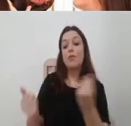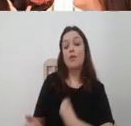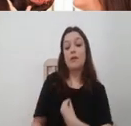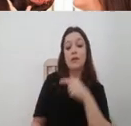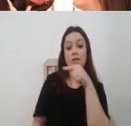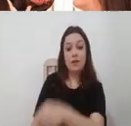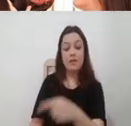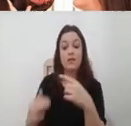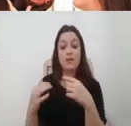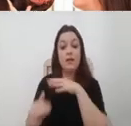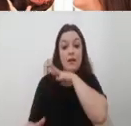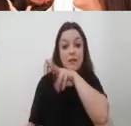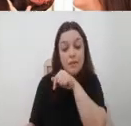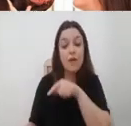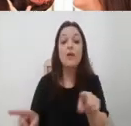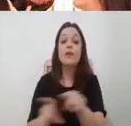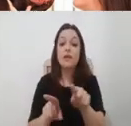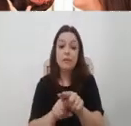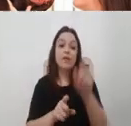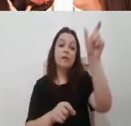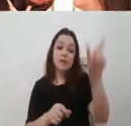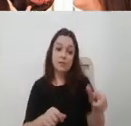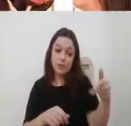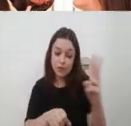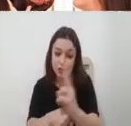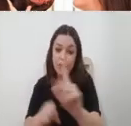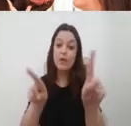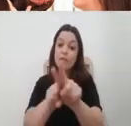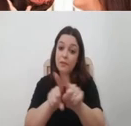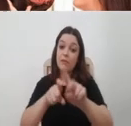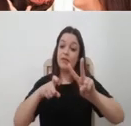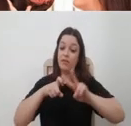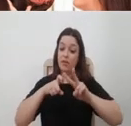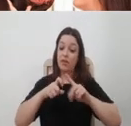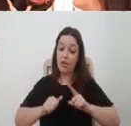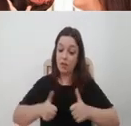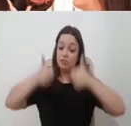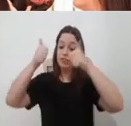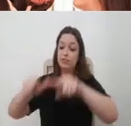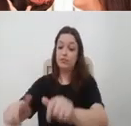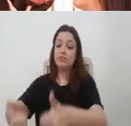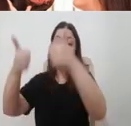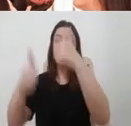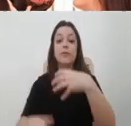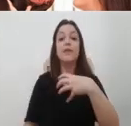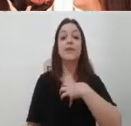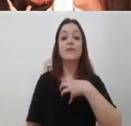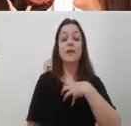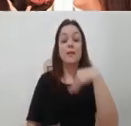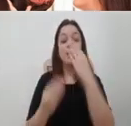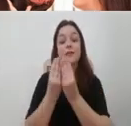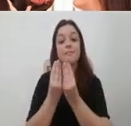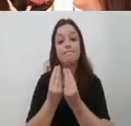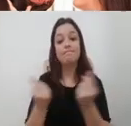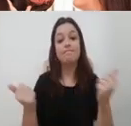tanto a qualidade de vida dos animais, quanto dos tutores e também dos médicos veterinários, porque o